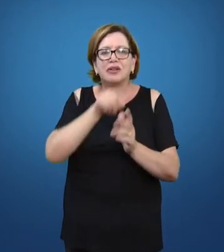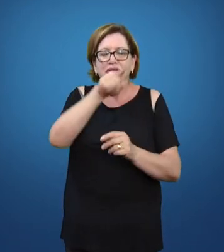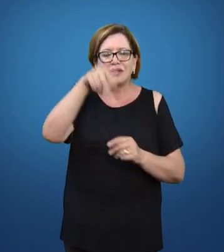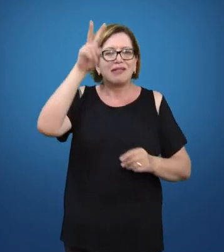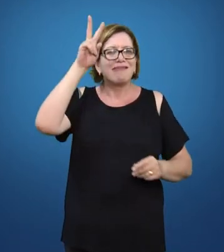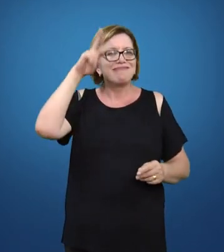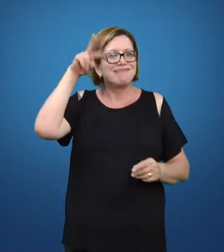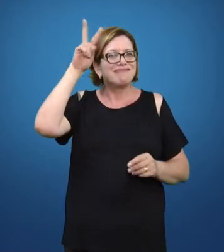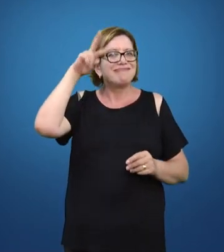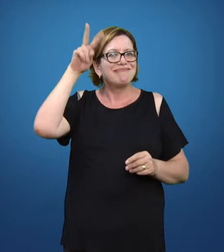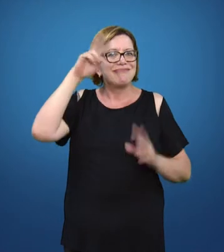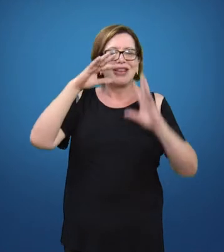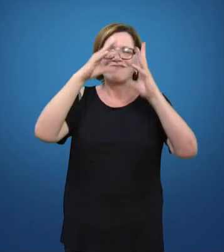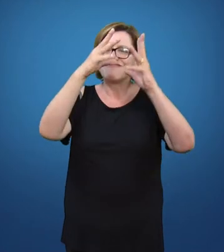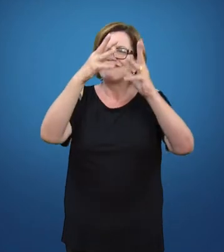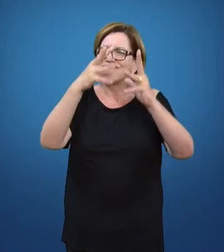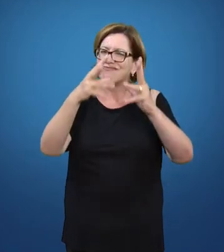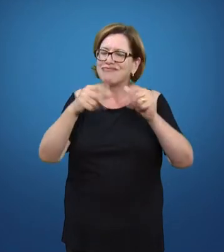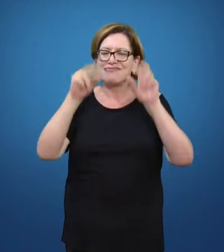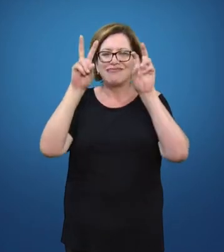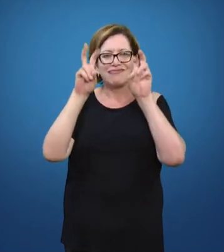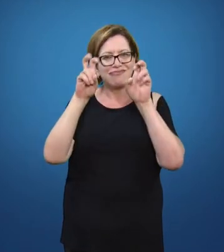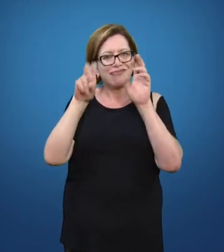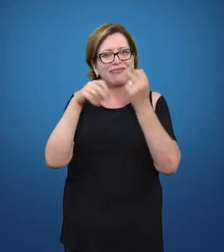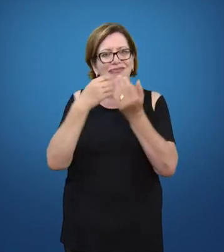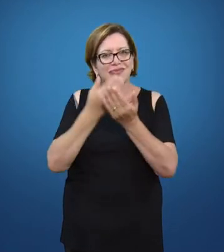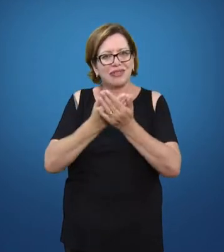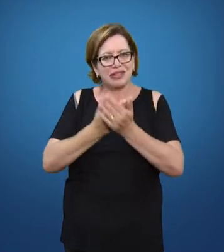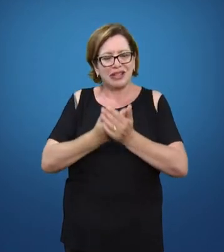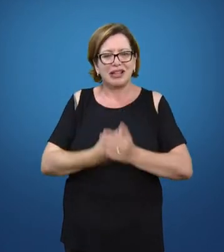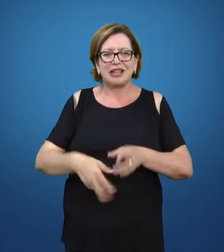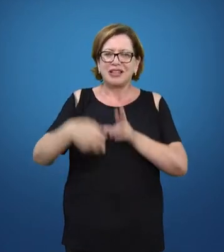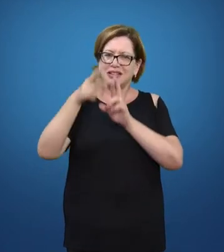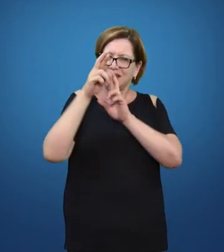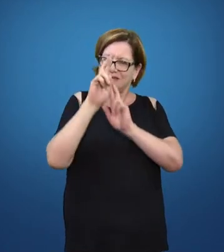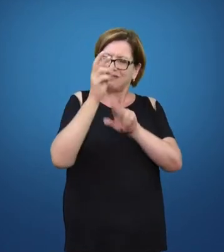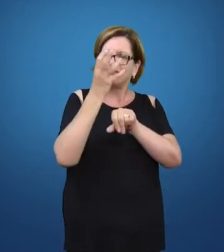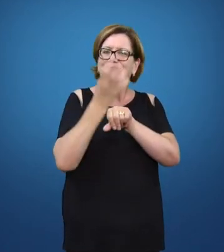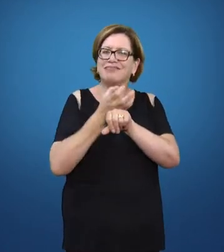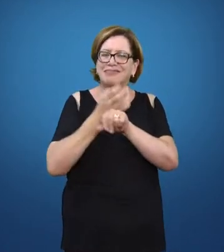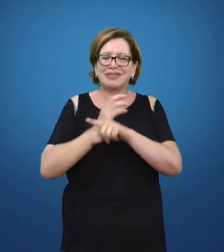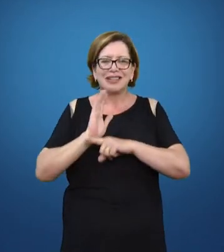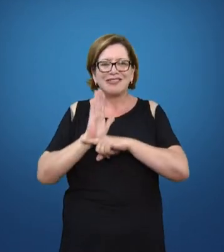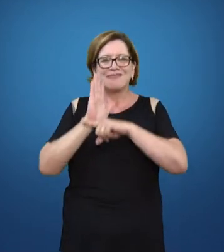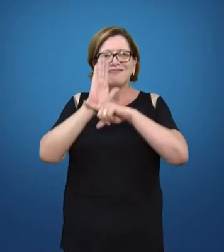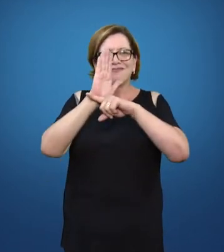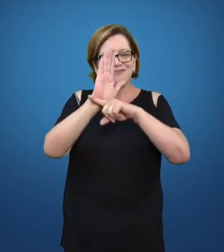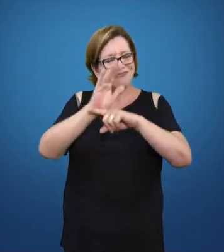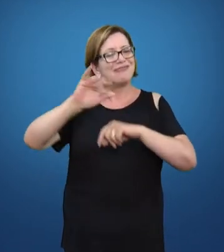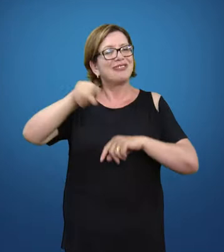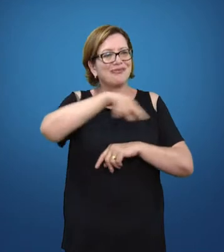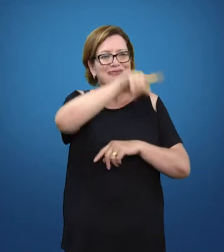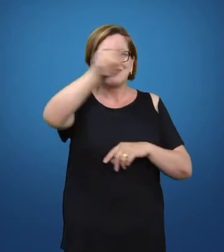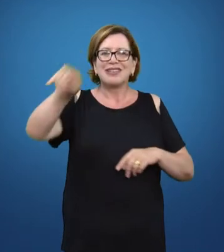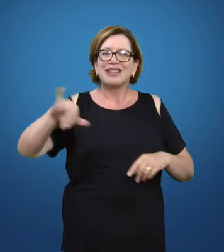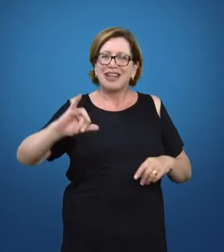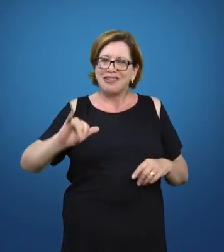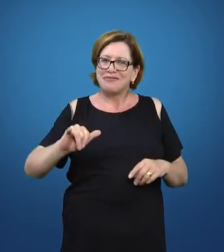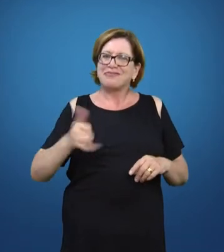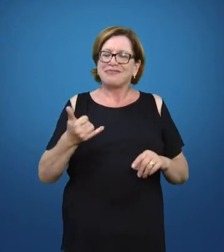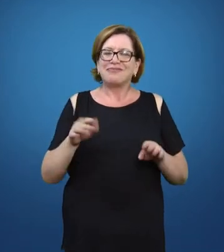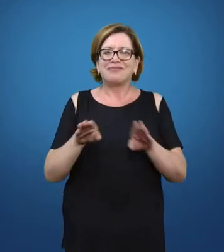com vocês de todos os conteúdos esperamos que a disciplina seja muito proveitosa e que vocês possam